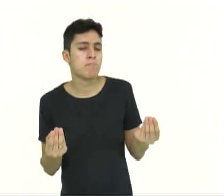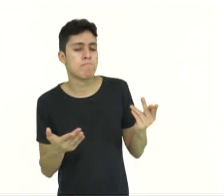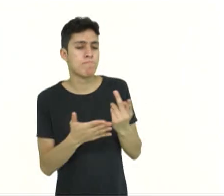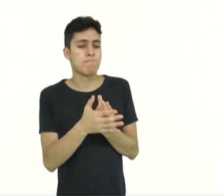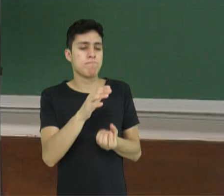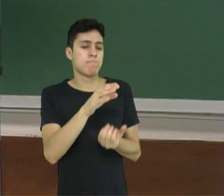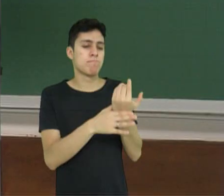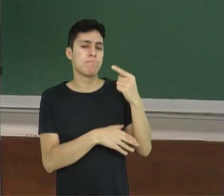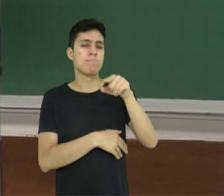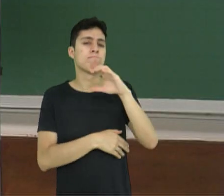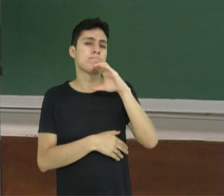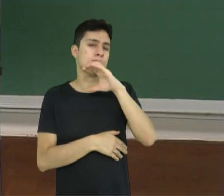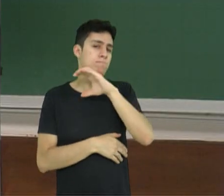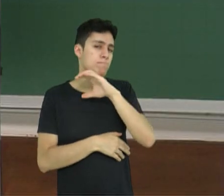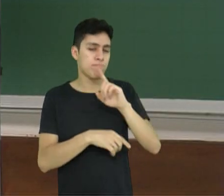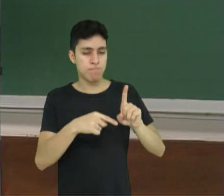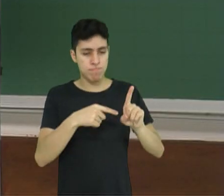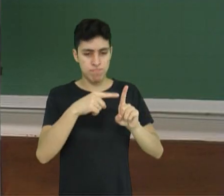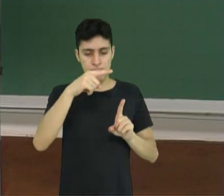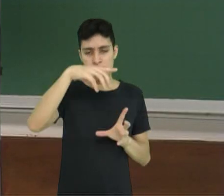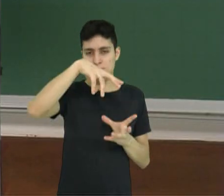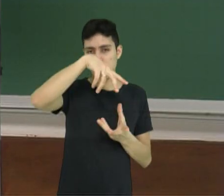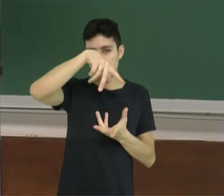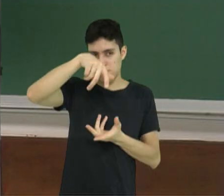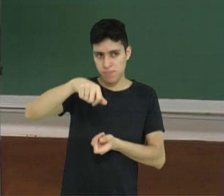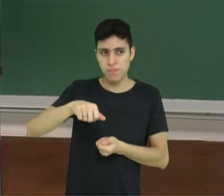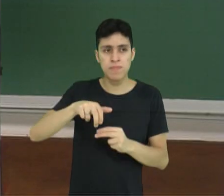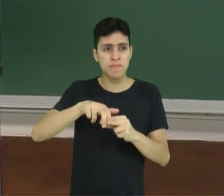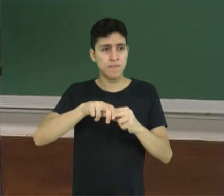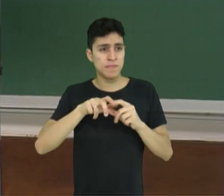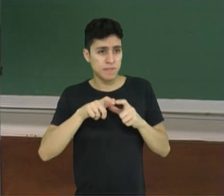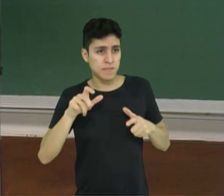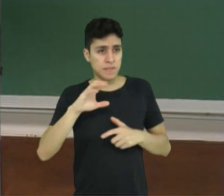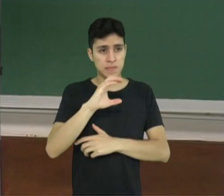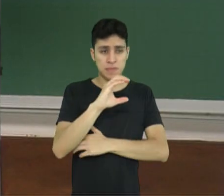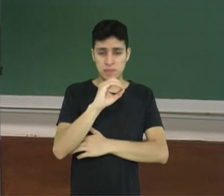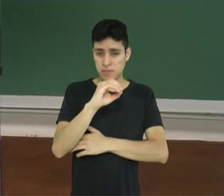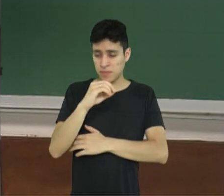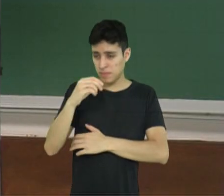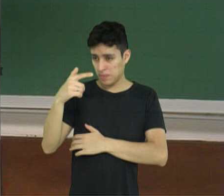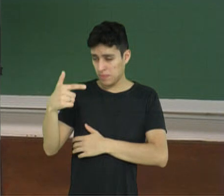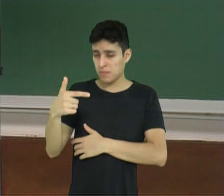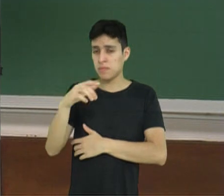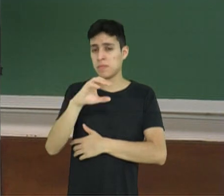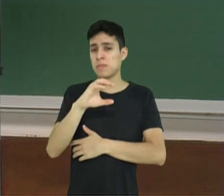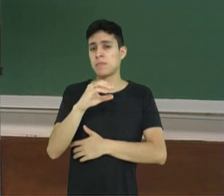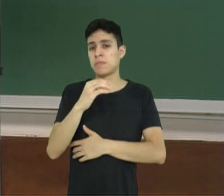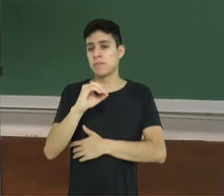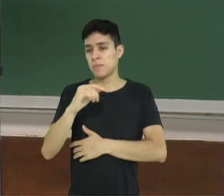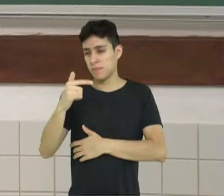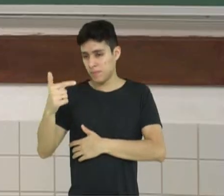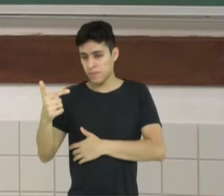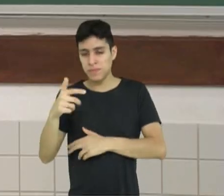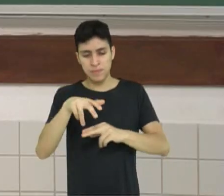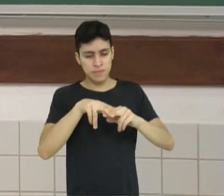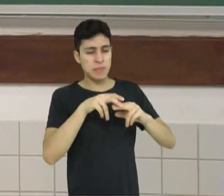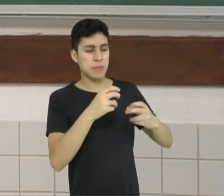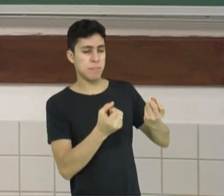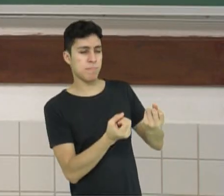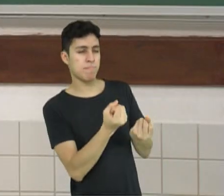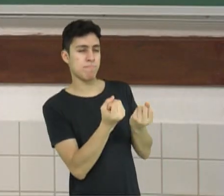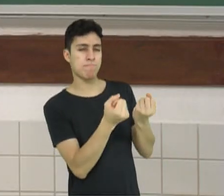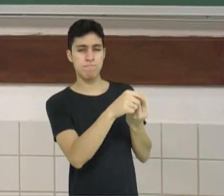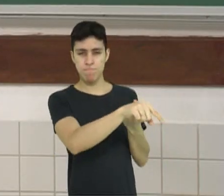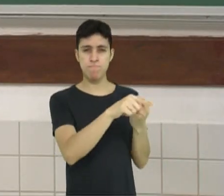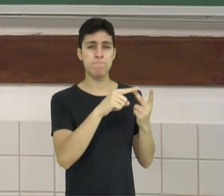global? O aumento da concentração do dióxido de carbono na atmosfera. Esse dióxido de carbono é emitido pelos automóveis,